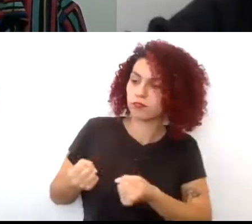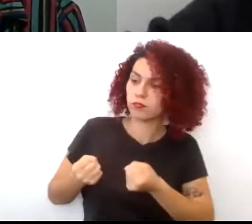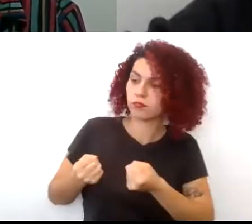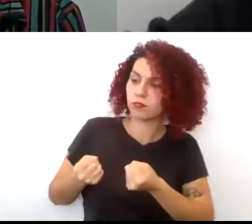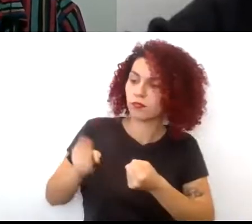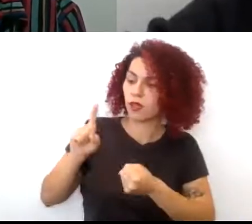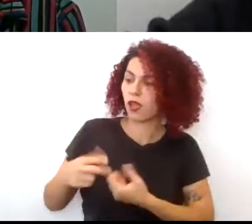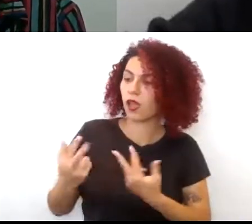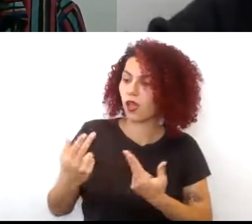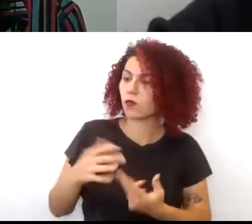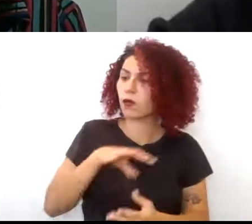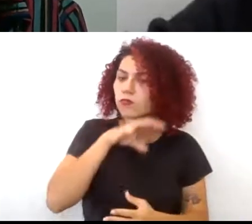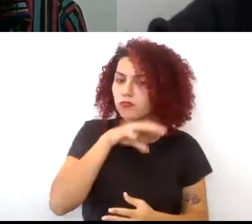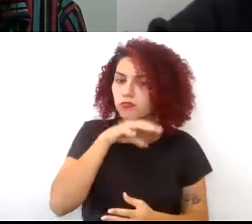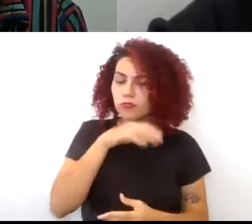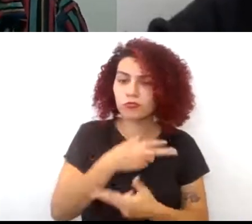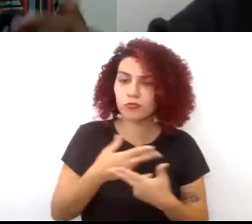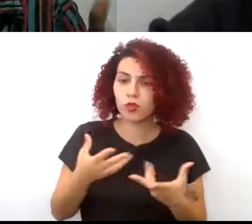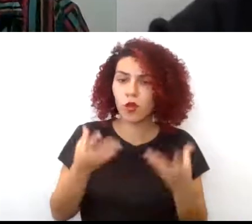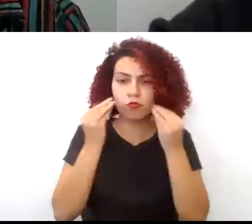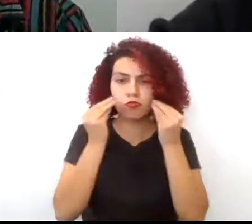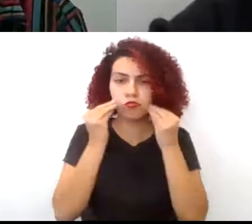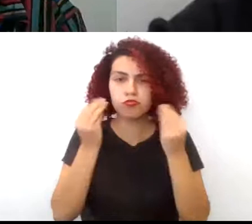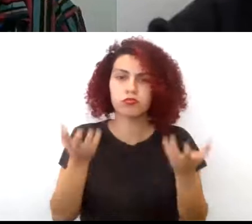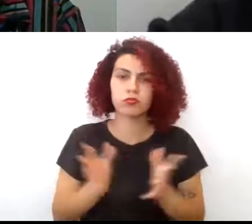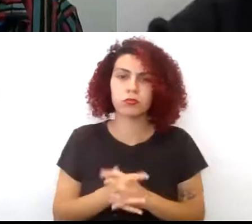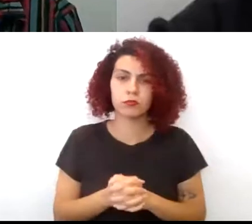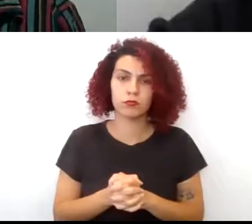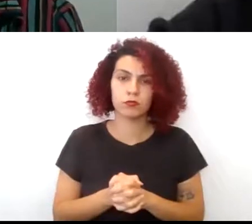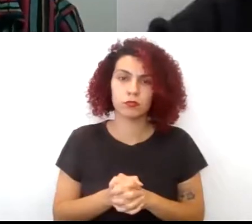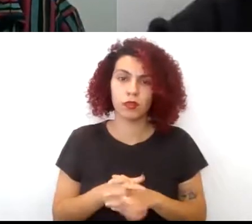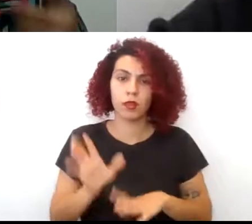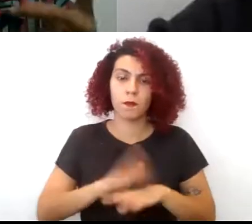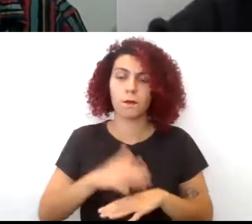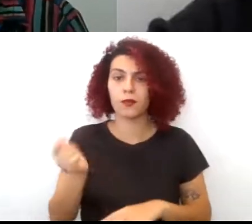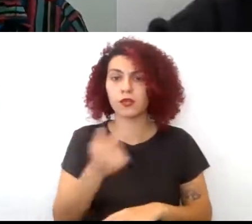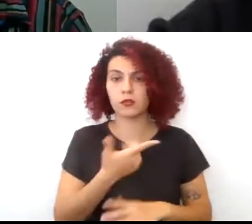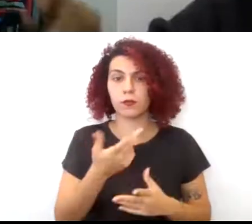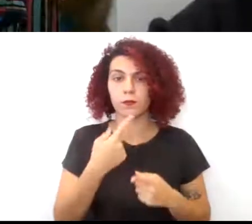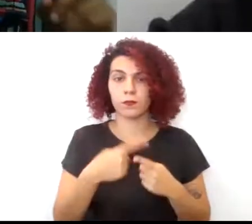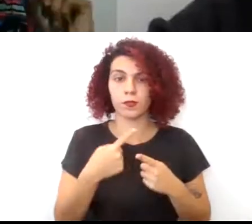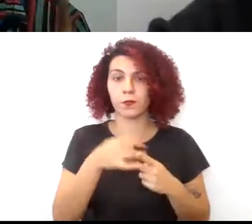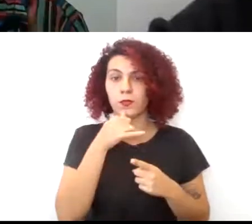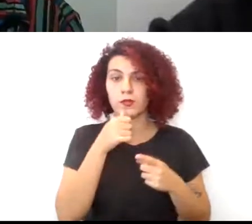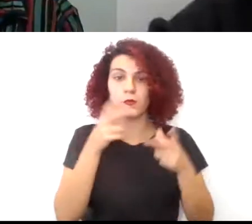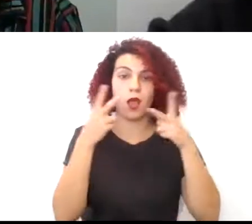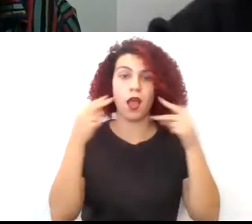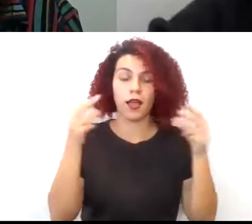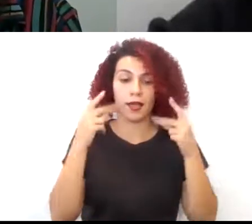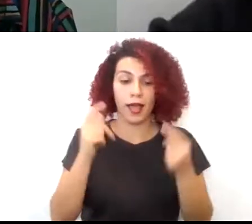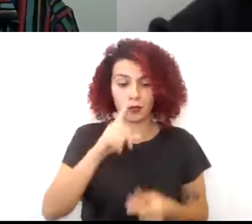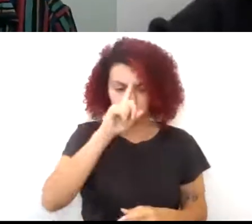bichinho de pelúcia um bichinho de pelúcia que mais do México ainda do que o pet né é um bicho emprego que gato não é não é